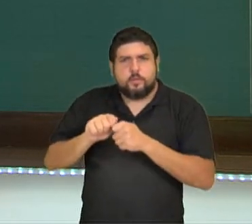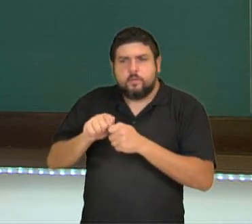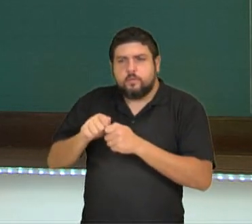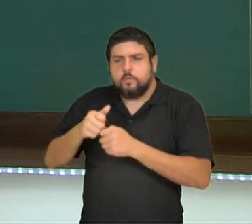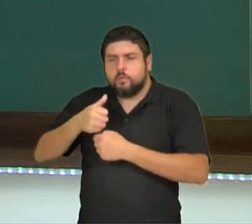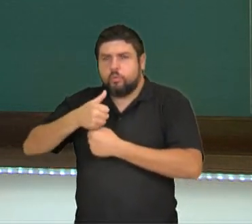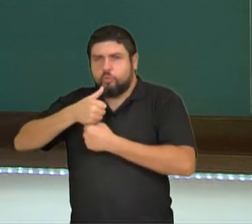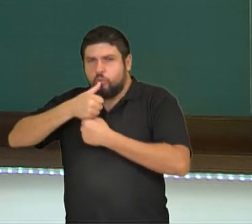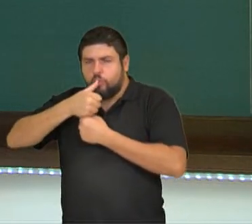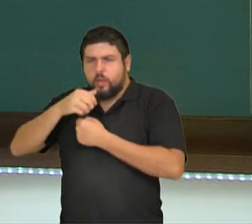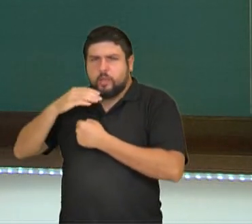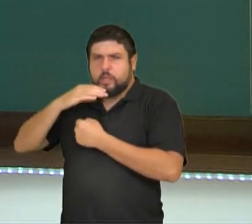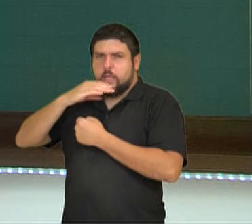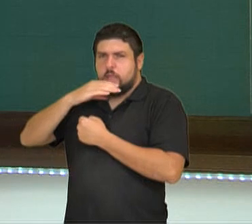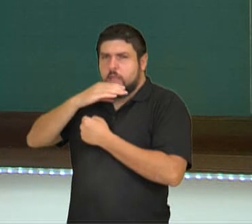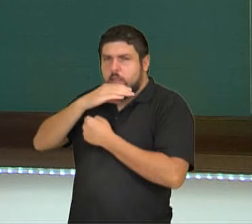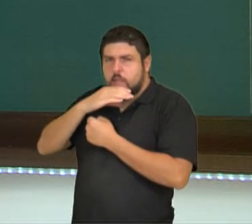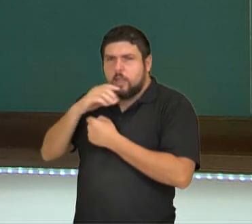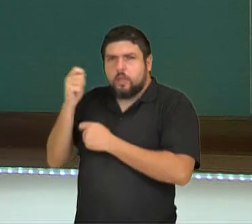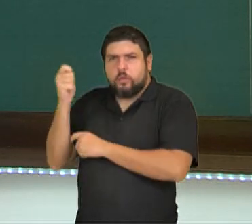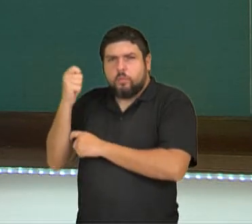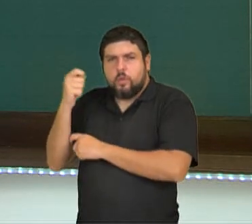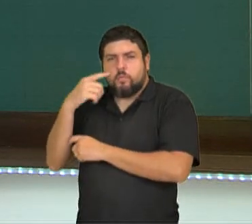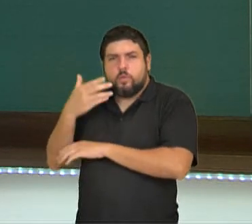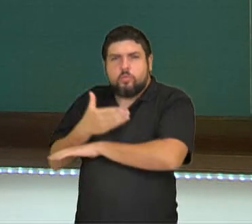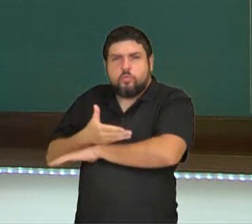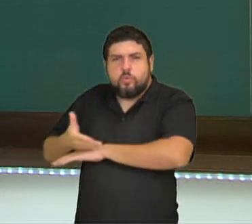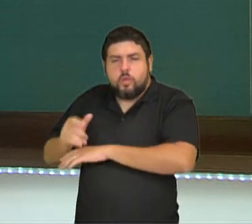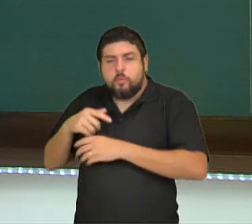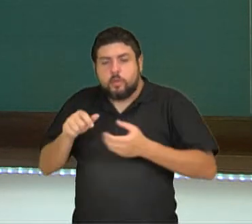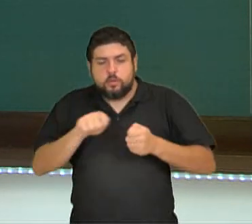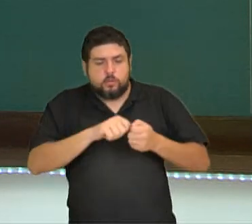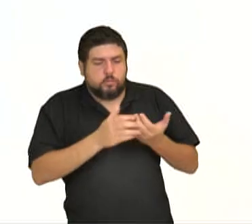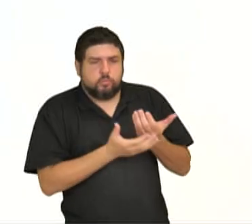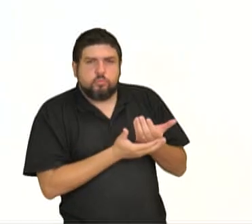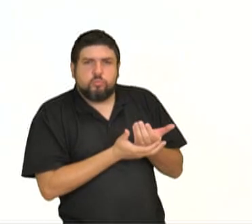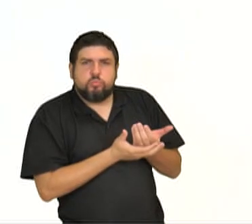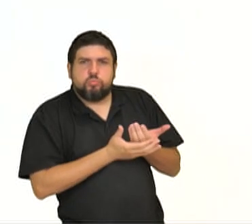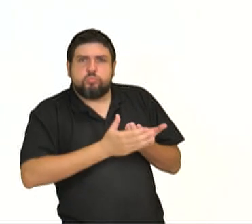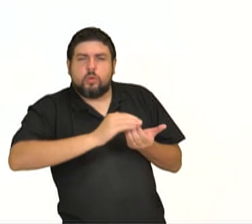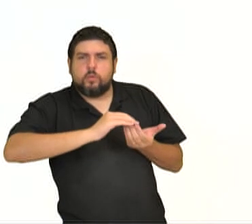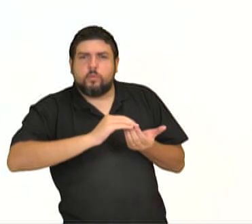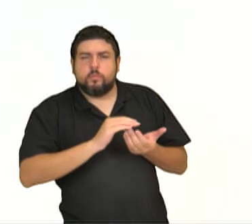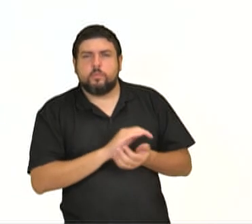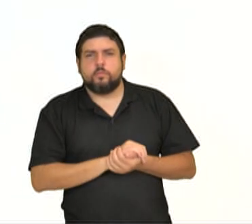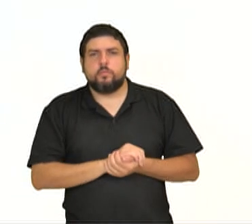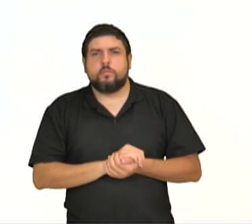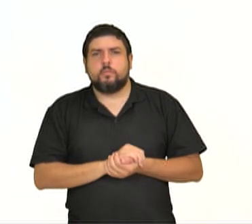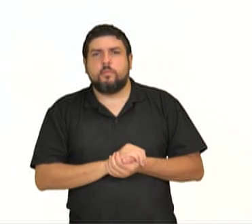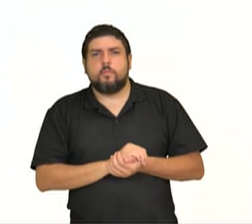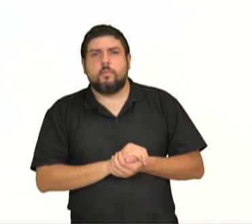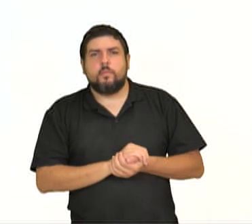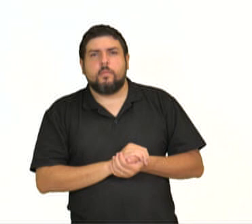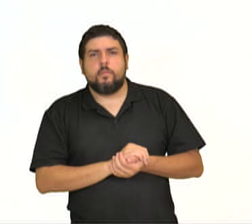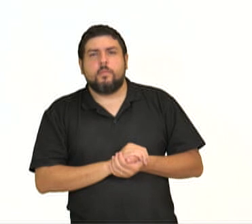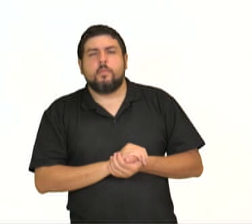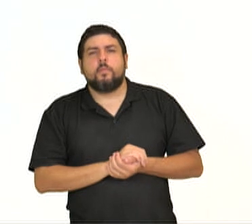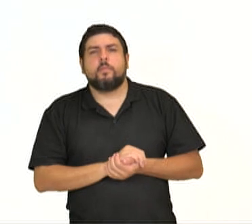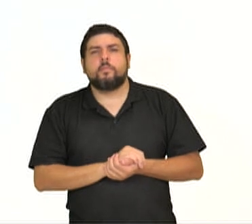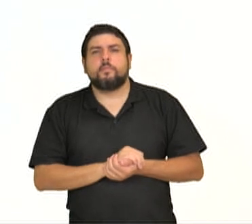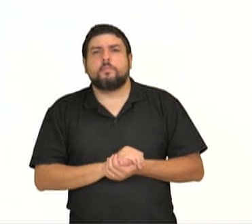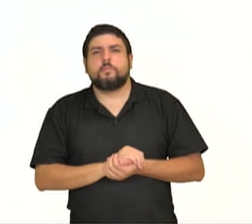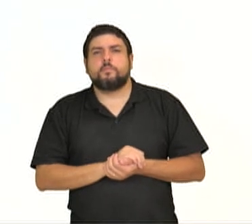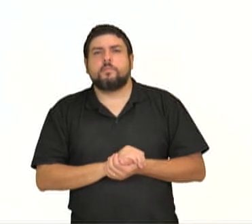tá? É o mesmo fruto dessa árvore. A pedra, o cachixi e a vareta, tá?